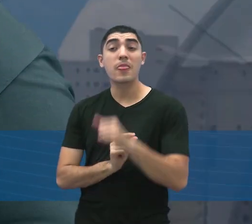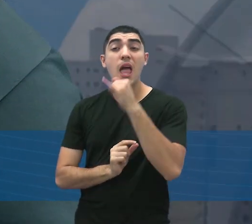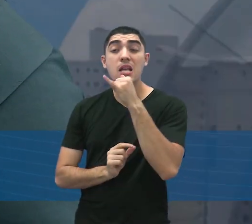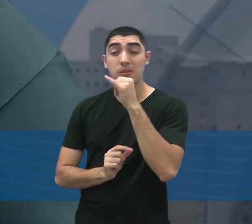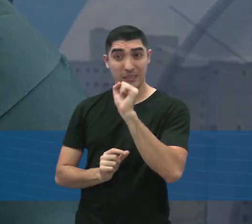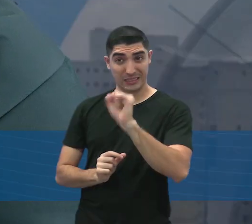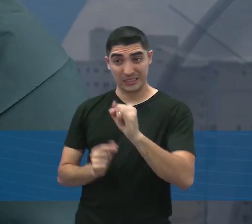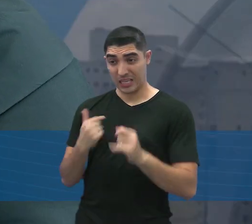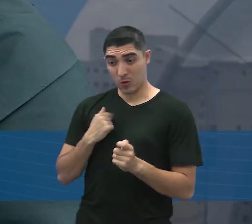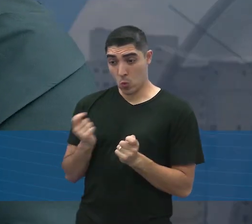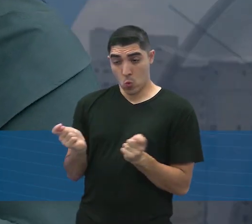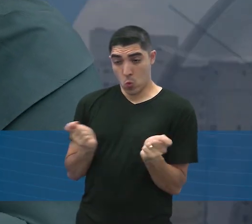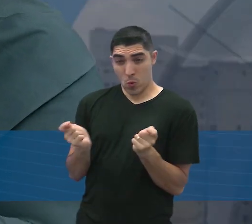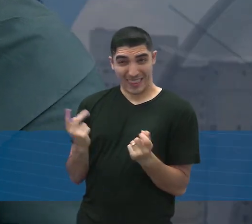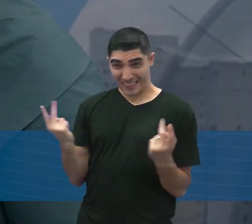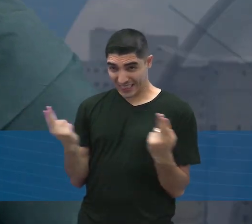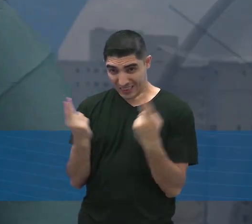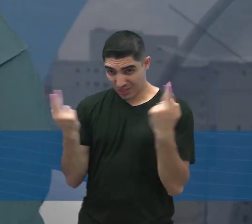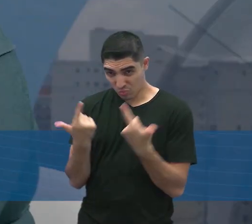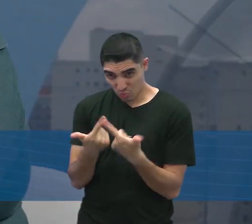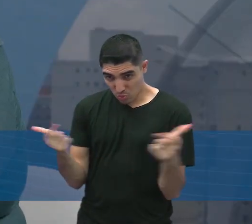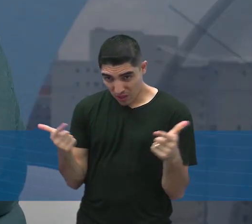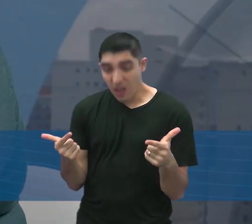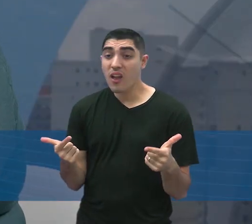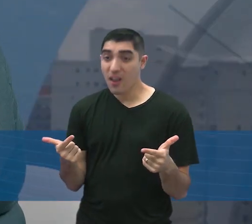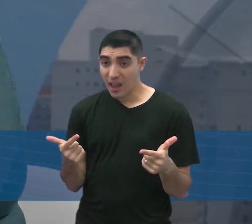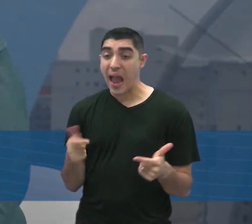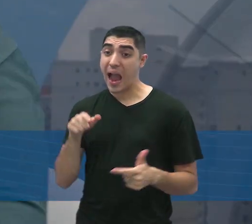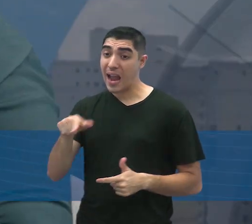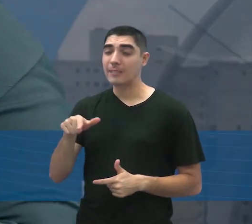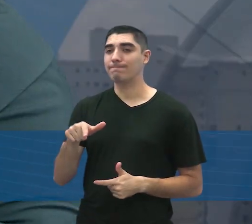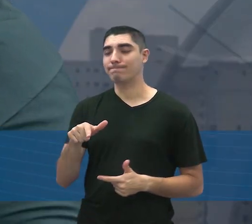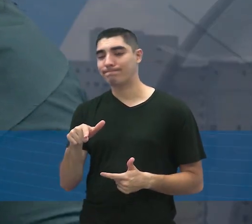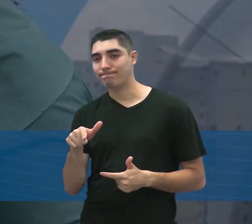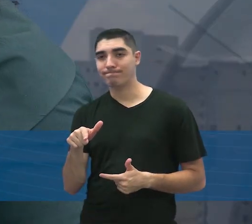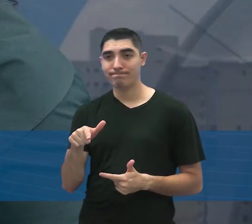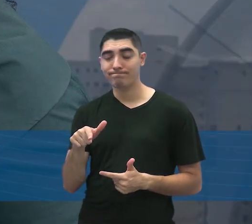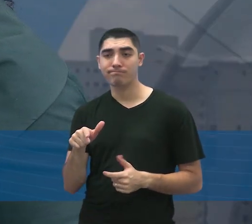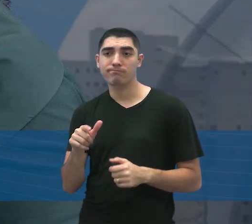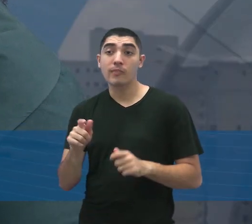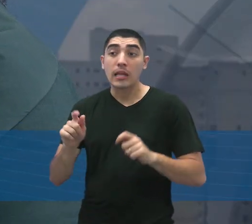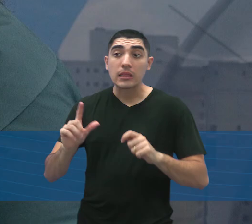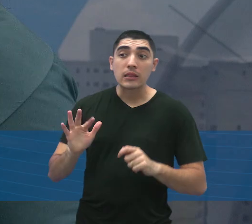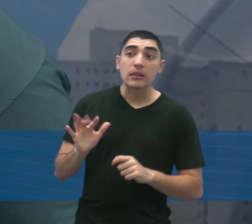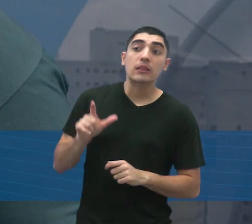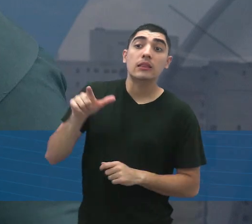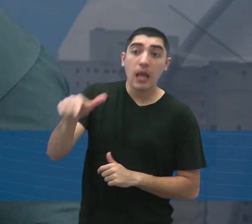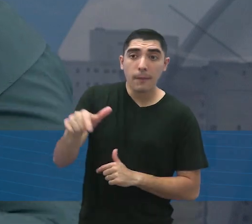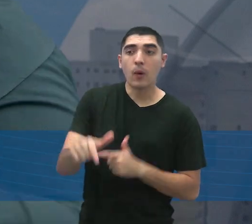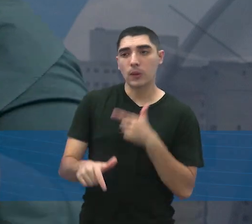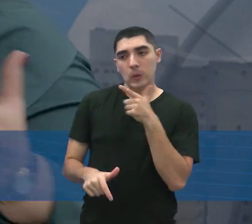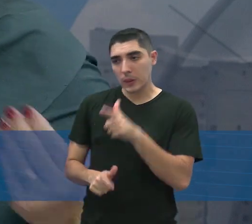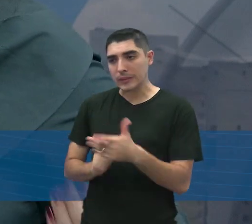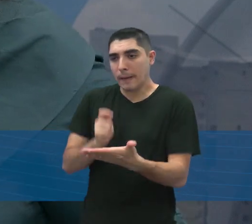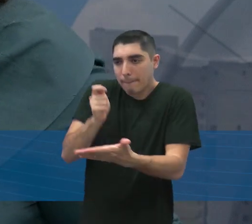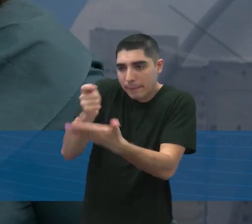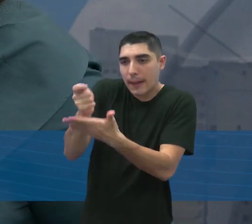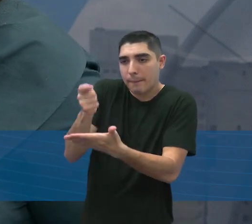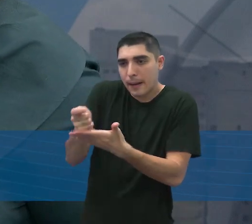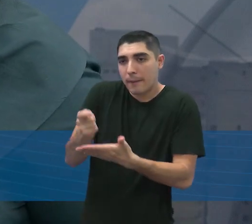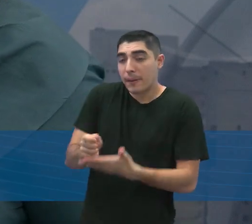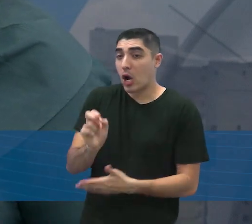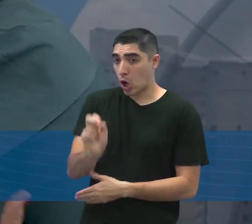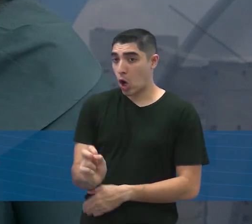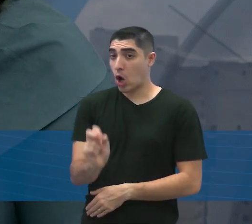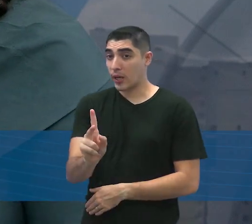não controla, como ela está tratando de recursos em excesso, dá certo no final do dia a conta. Mas quando eu falo de quem